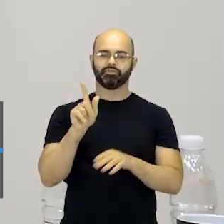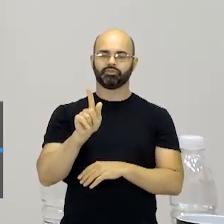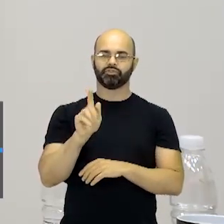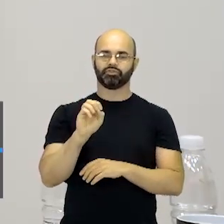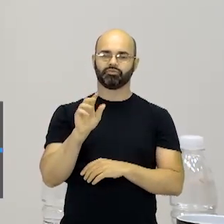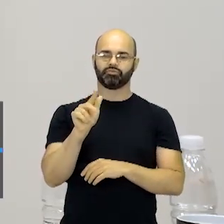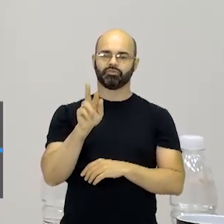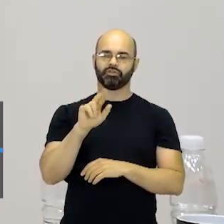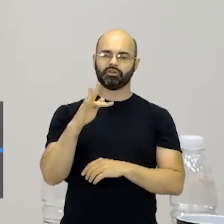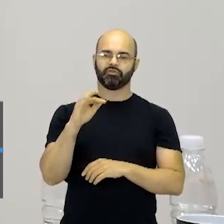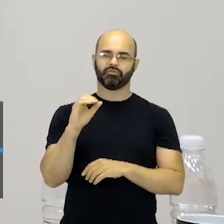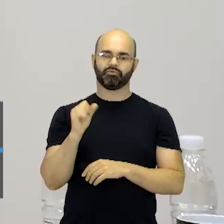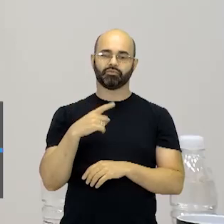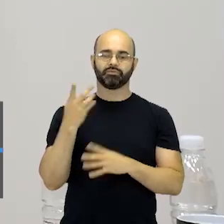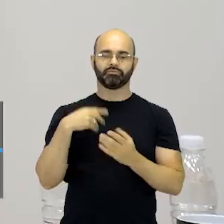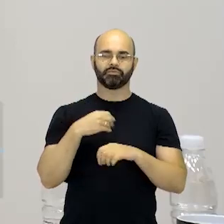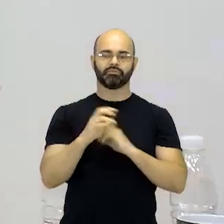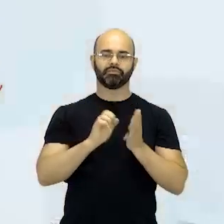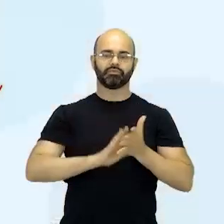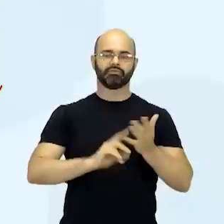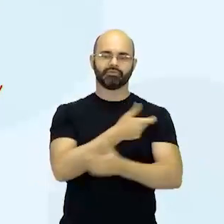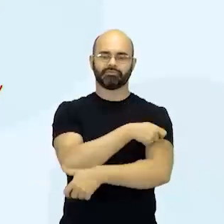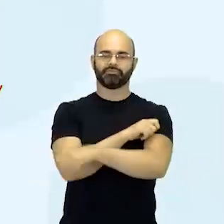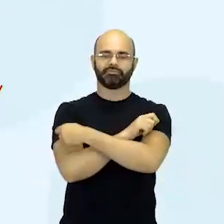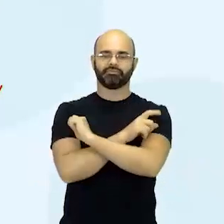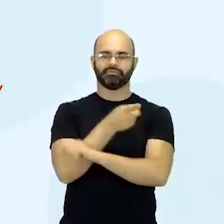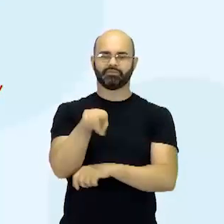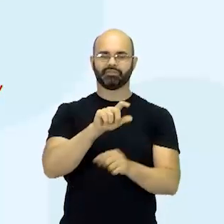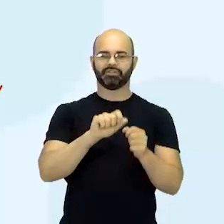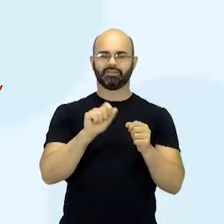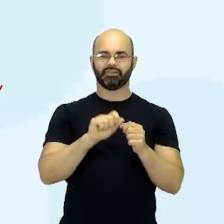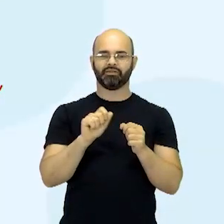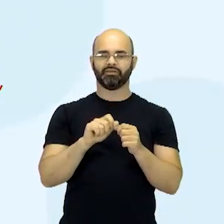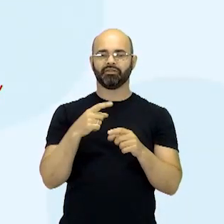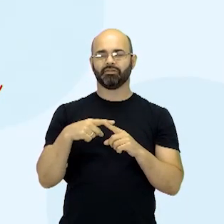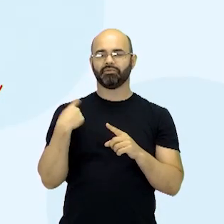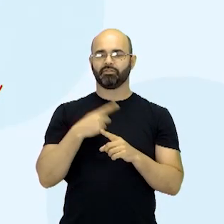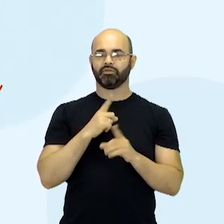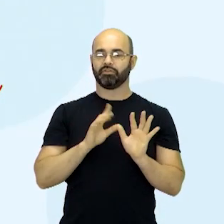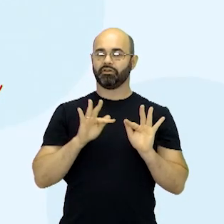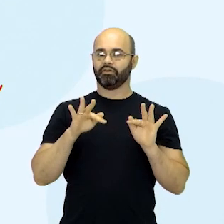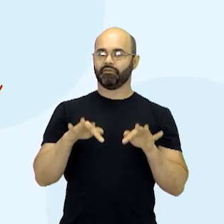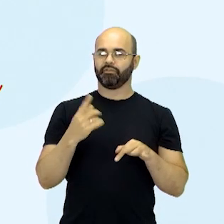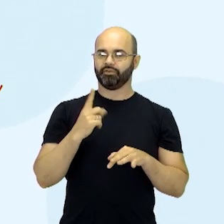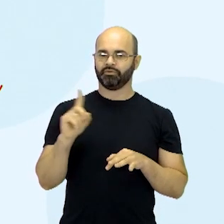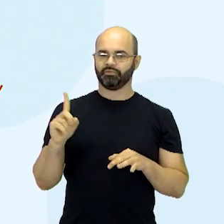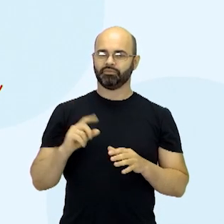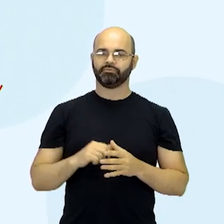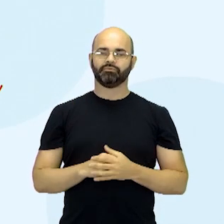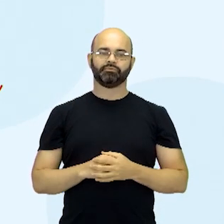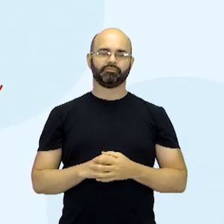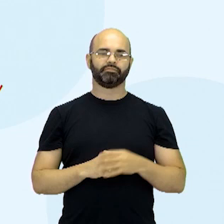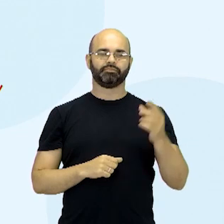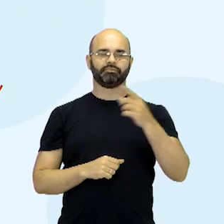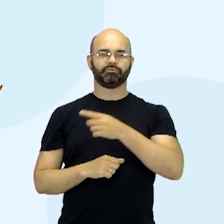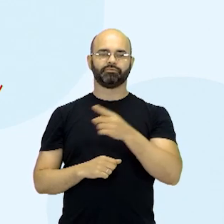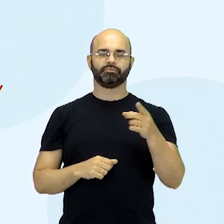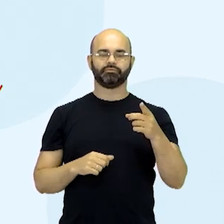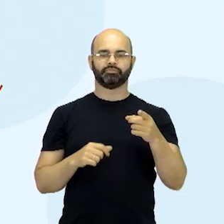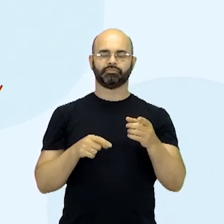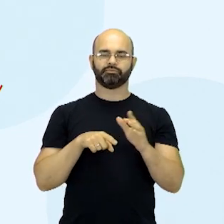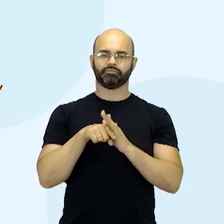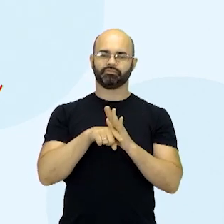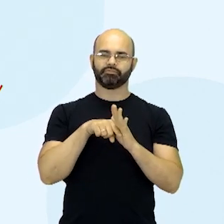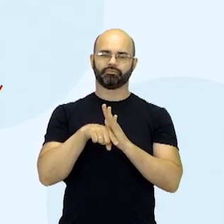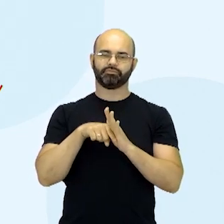terem interesse. Aí fica uma atividade mão na massa, porque nós estamos na última etapa. Então, vamos lá. Você, então, deve efetuar